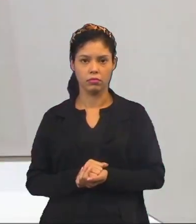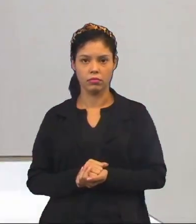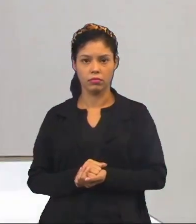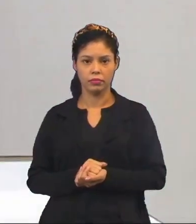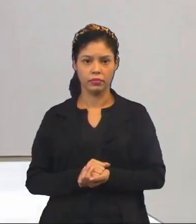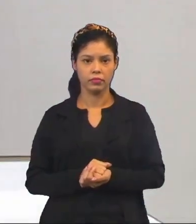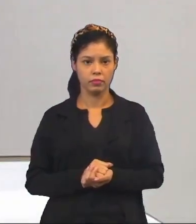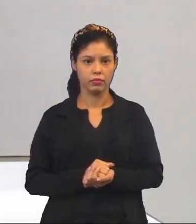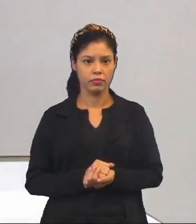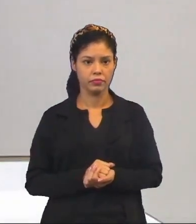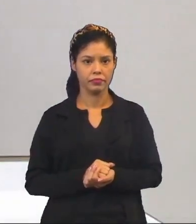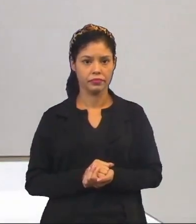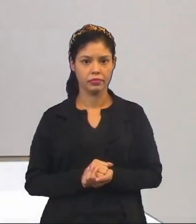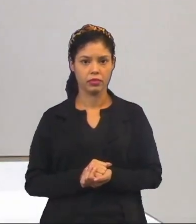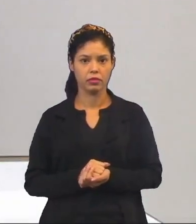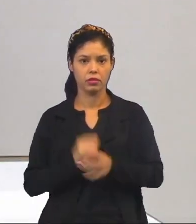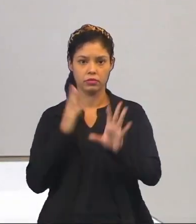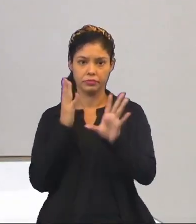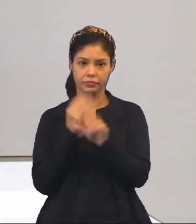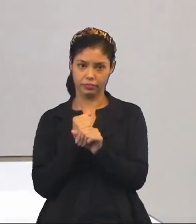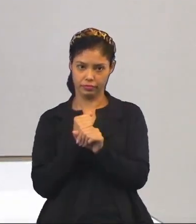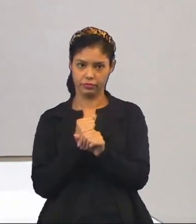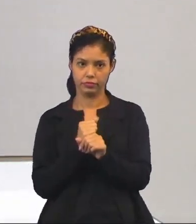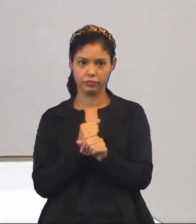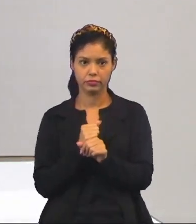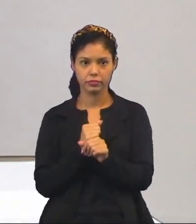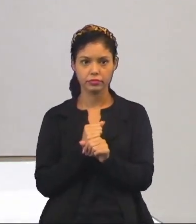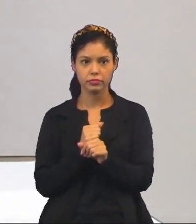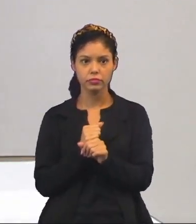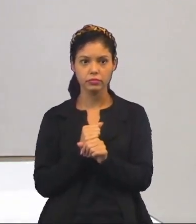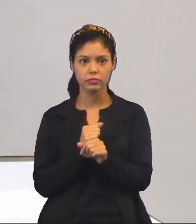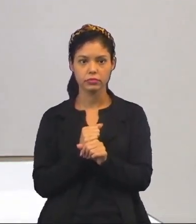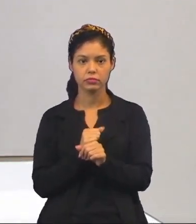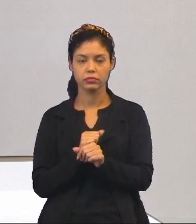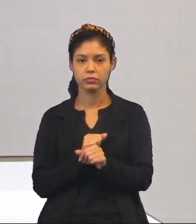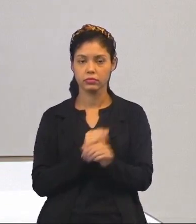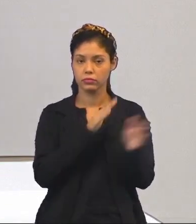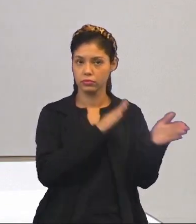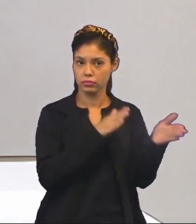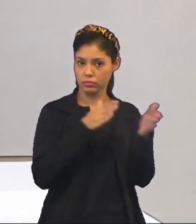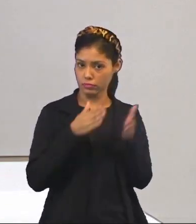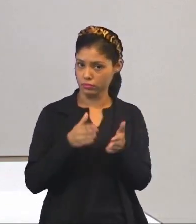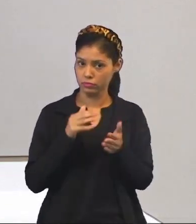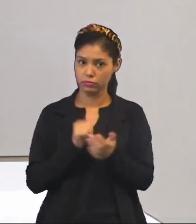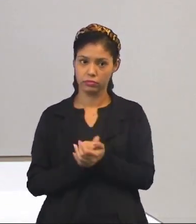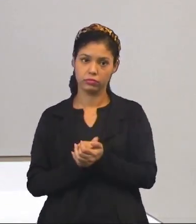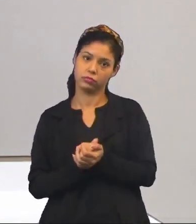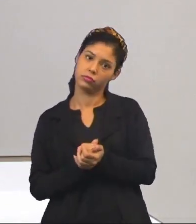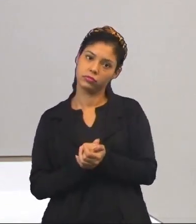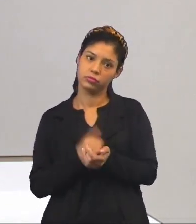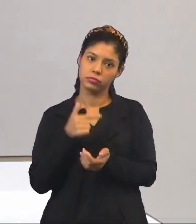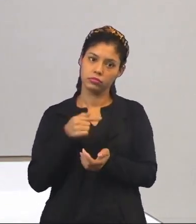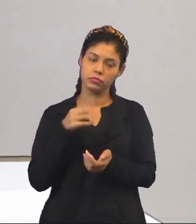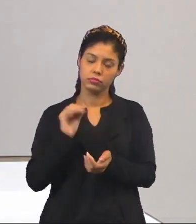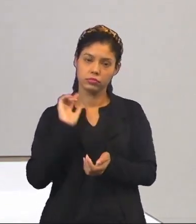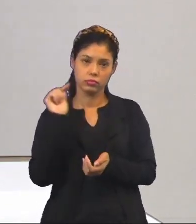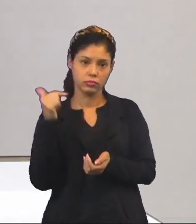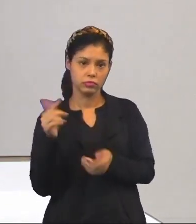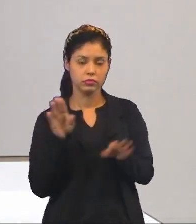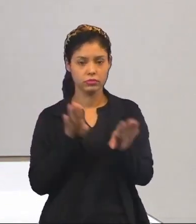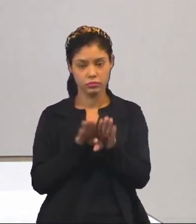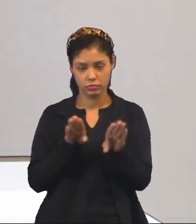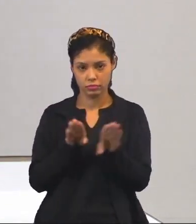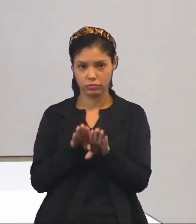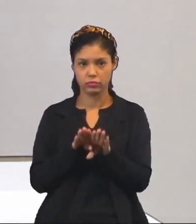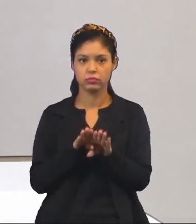esse cálculo. A gente vai simplesmente somar aqui, olha só. Essa parte aqui que eu tenho 70, do outro lado também